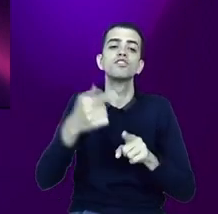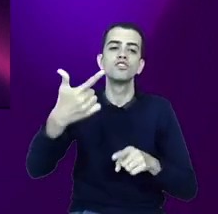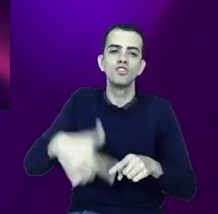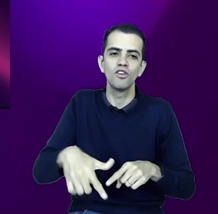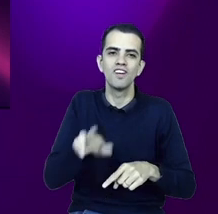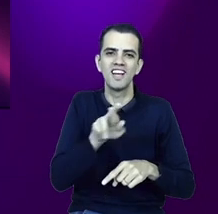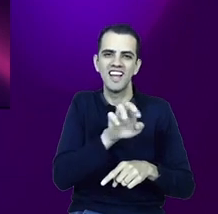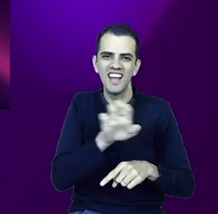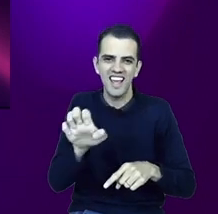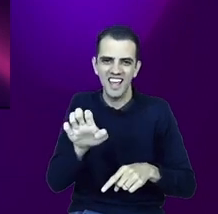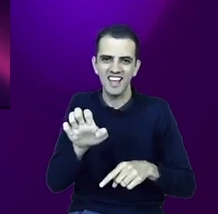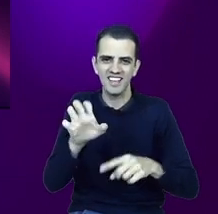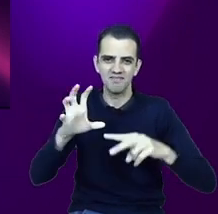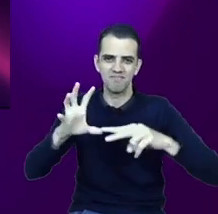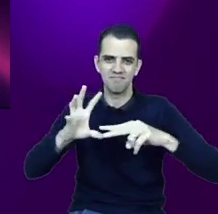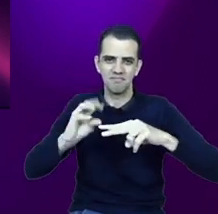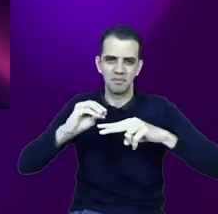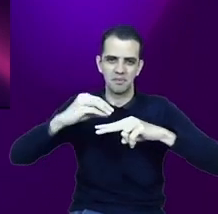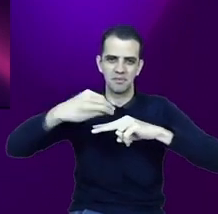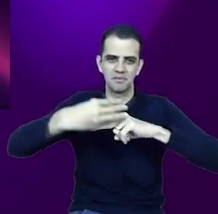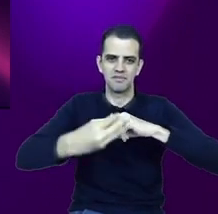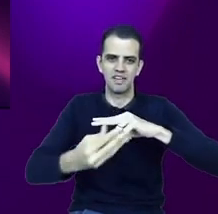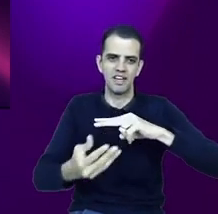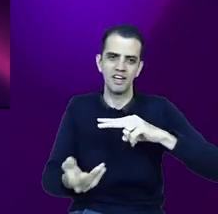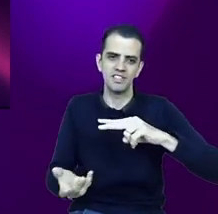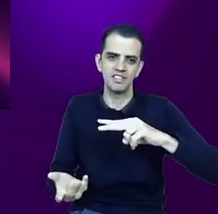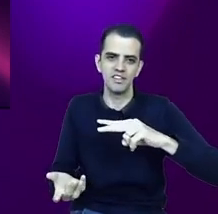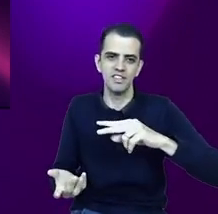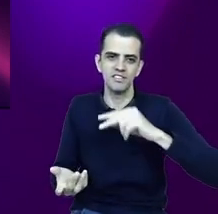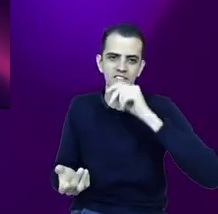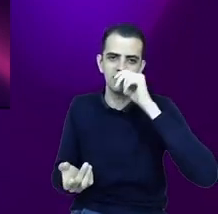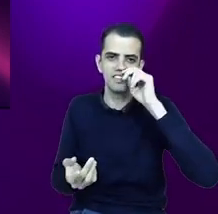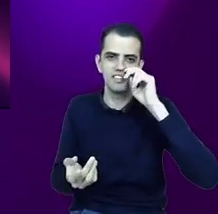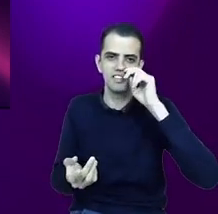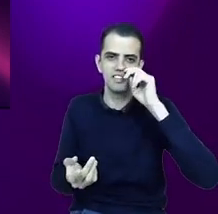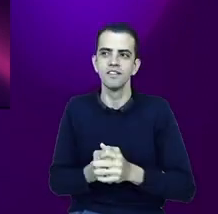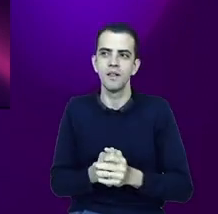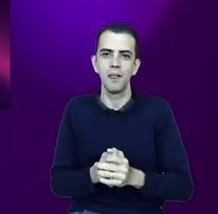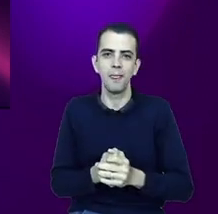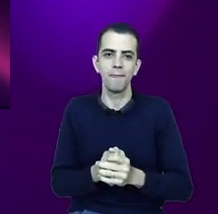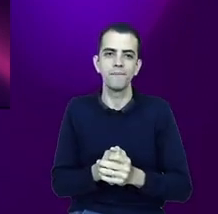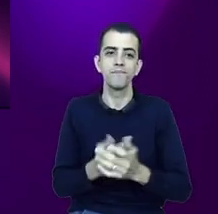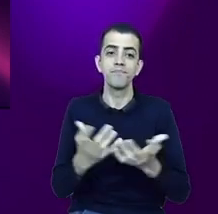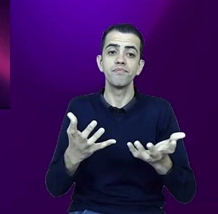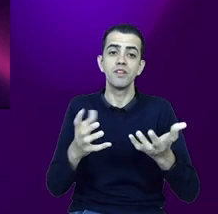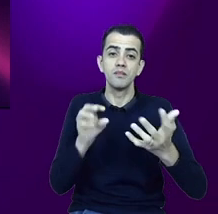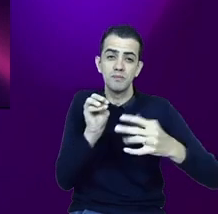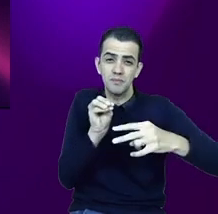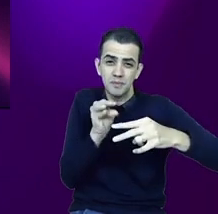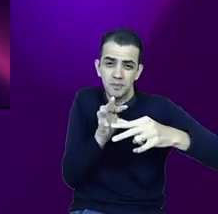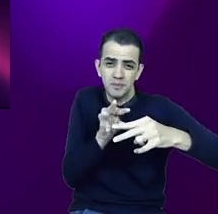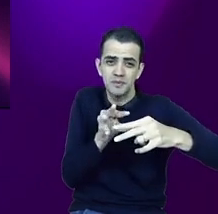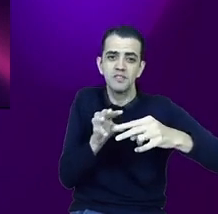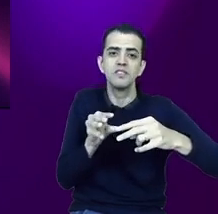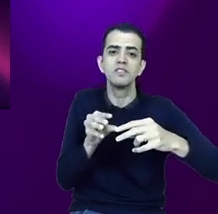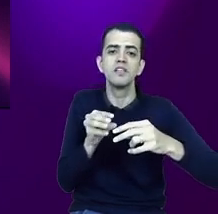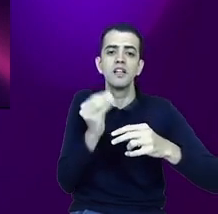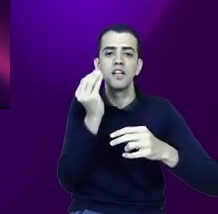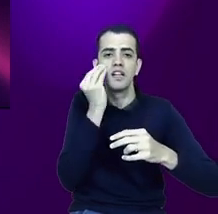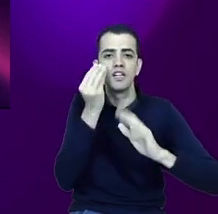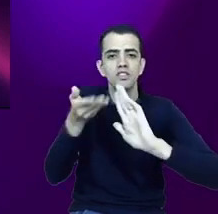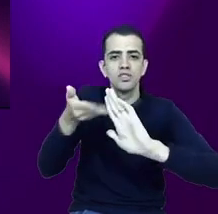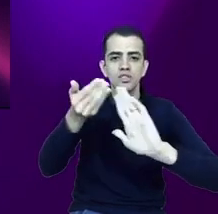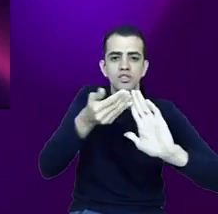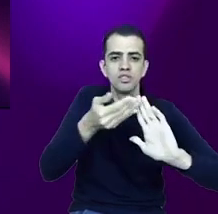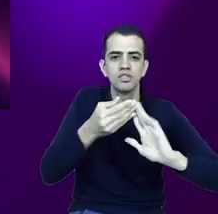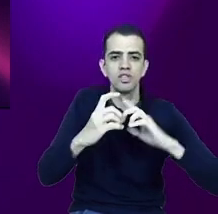sempre dado que nós lidamos com gliomas, né, que inexoravelmente irão progredir, é sempre algo